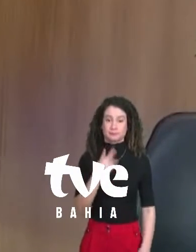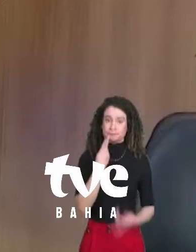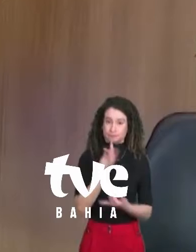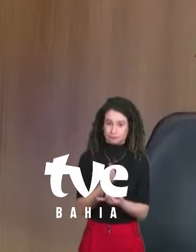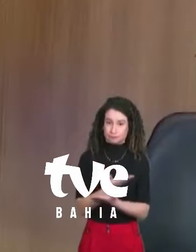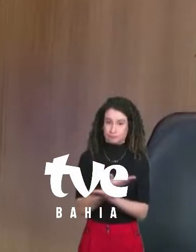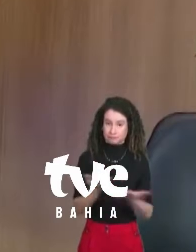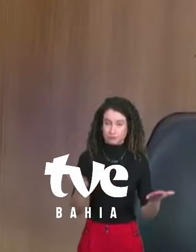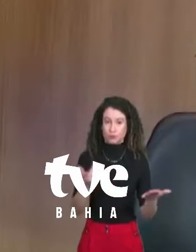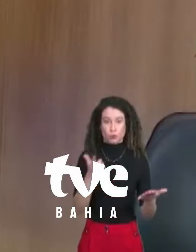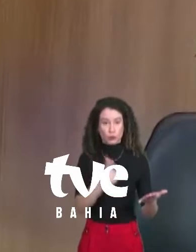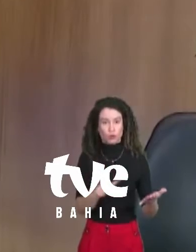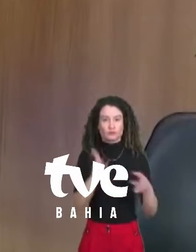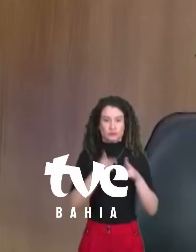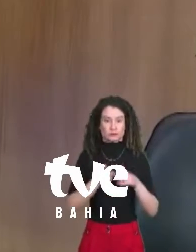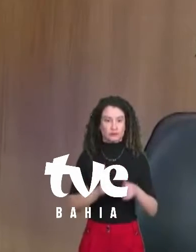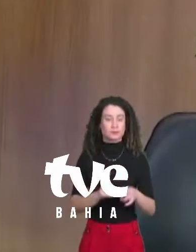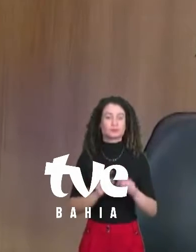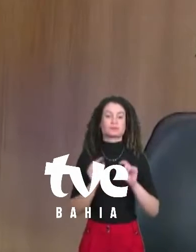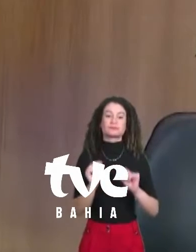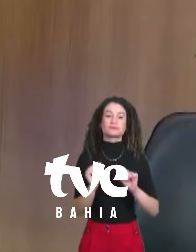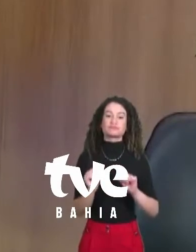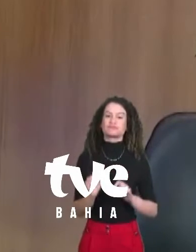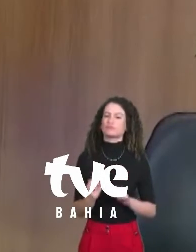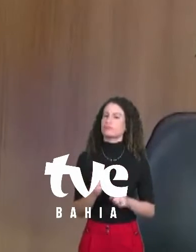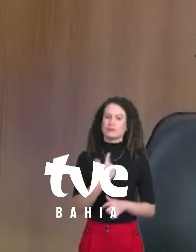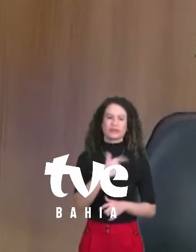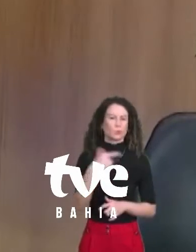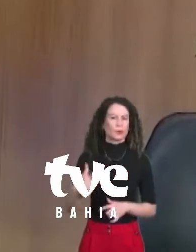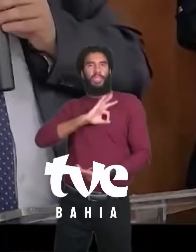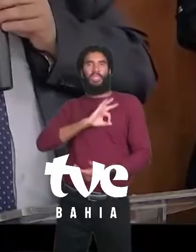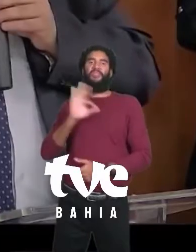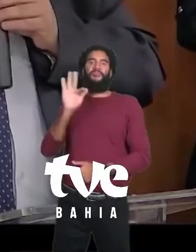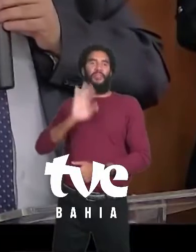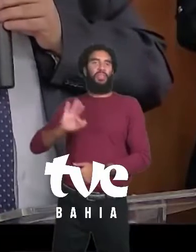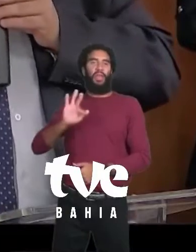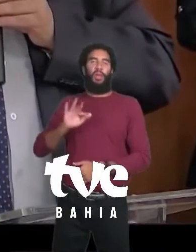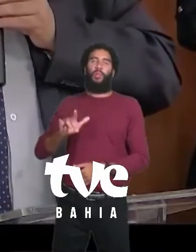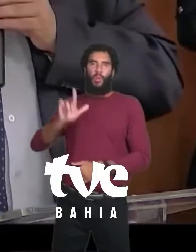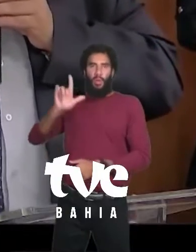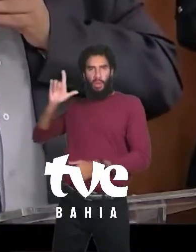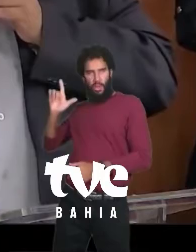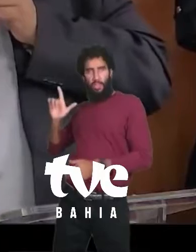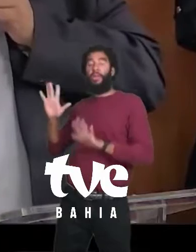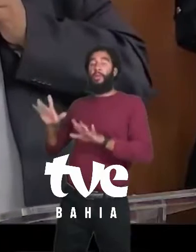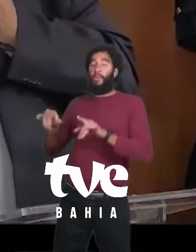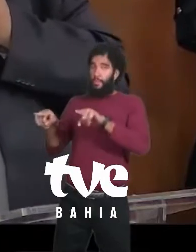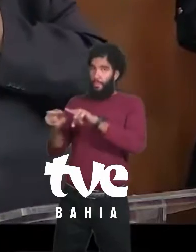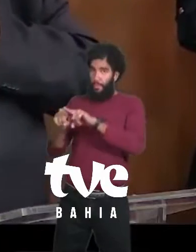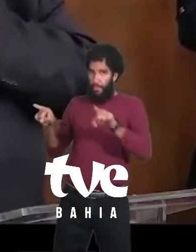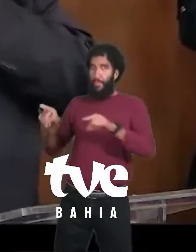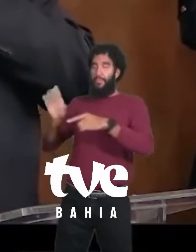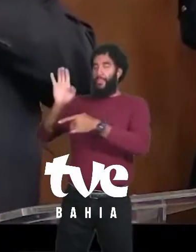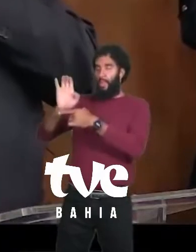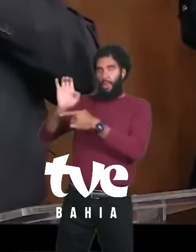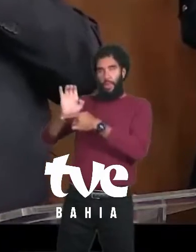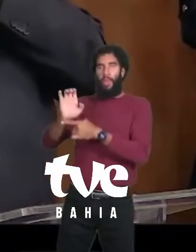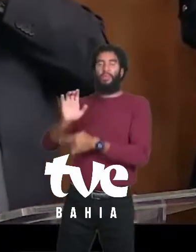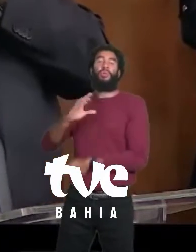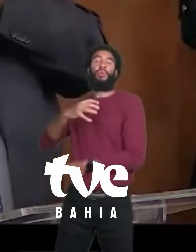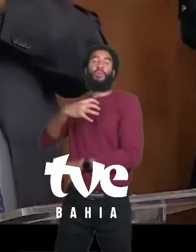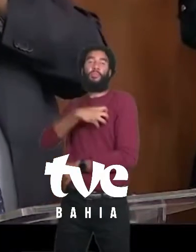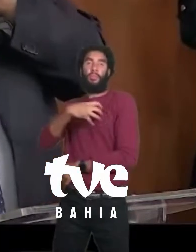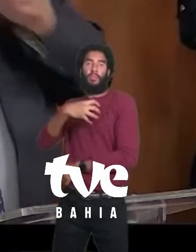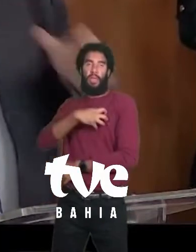ao crescimento de organizações criminosas na Bahia e no Rio de Janeiro. No caso da Bahia, nós estamos